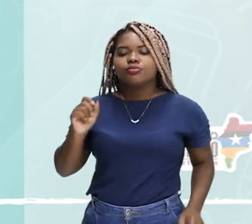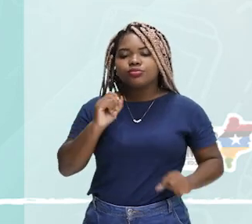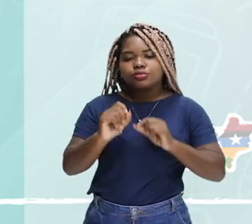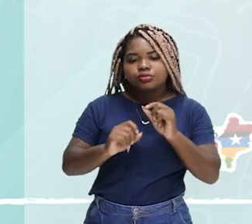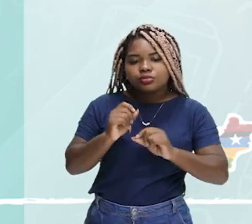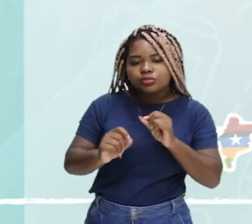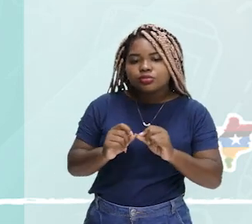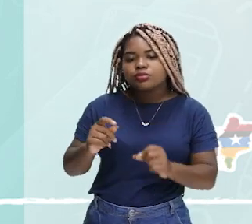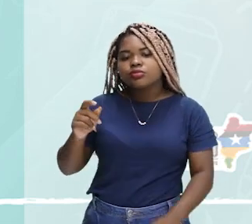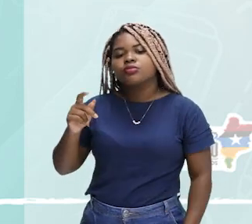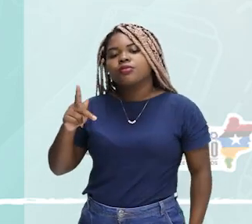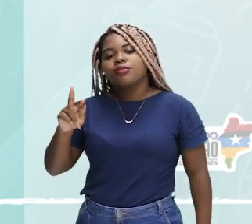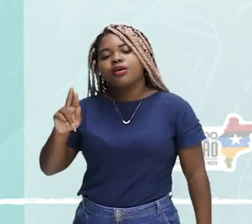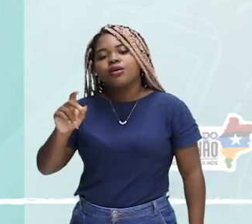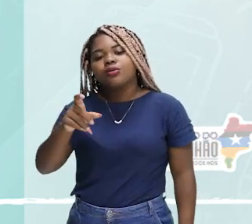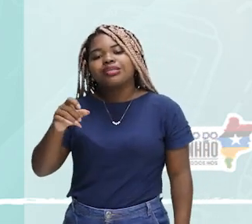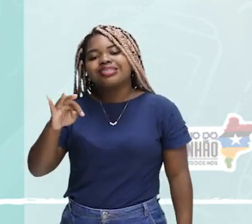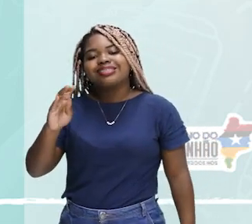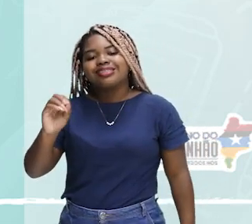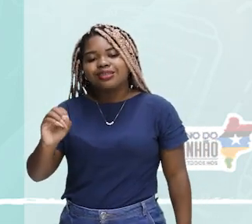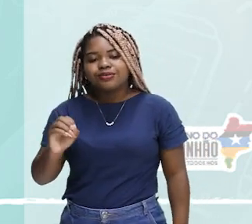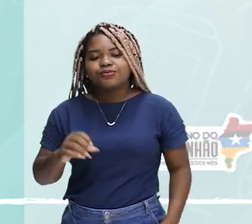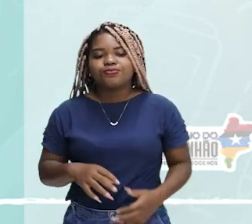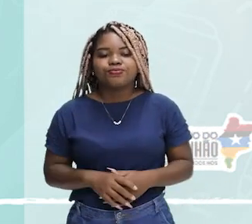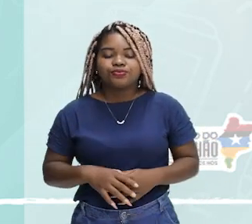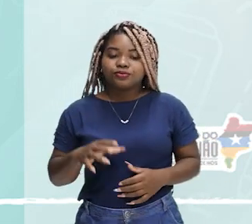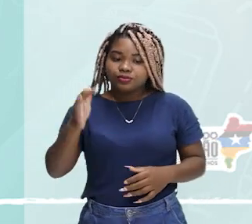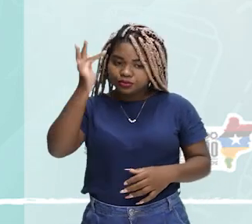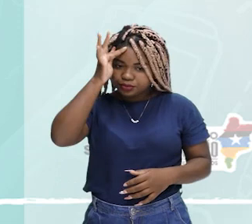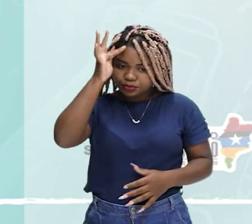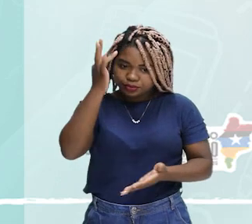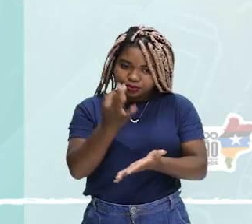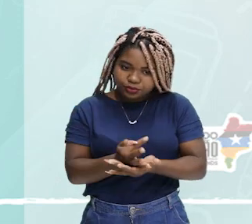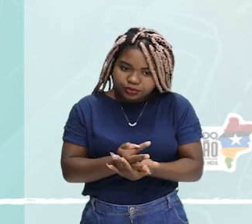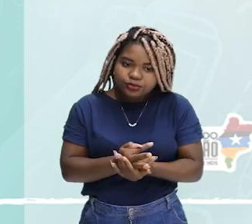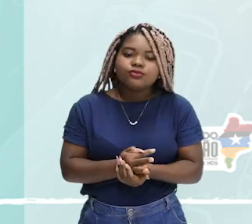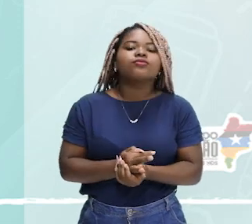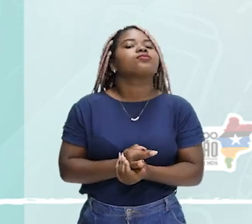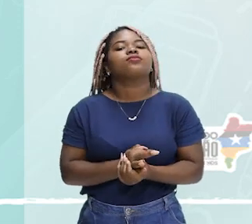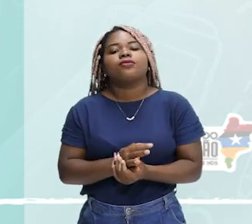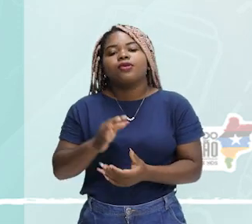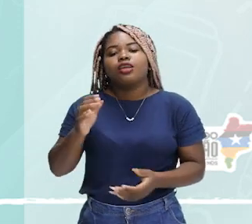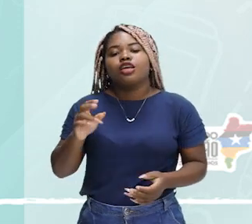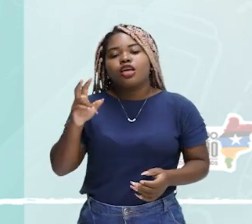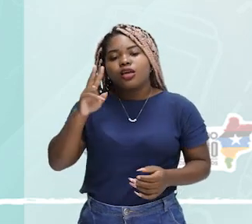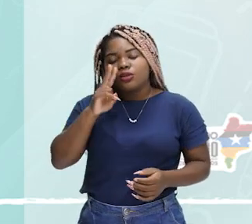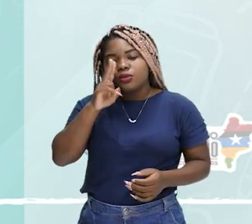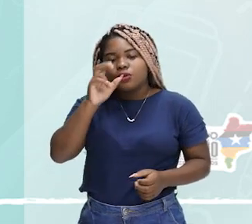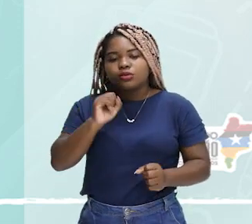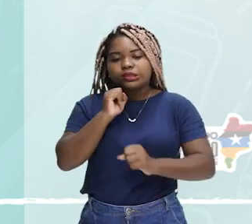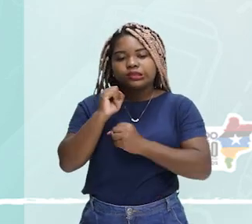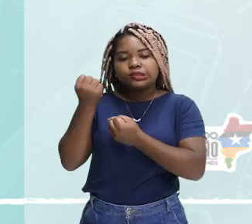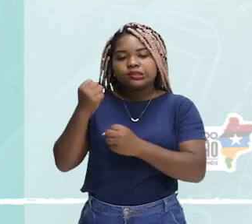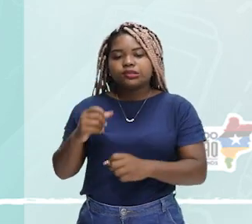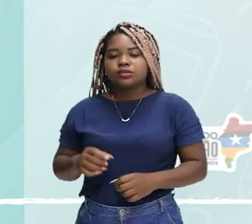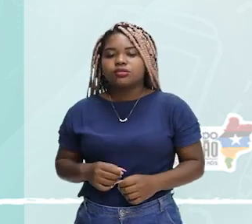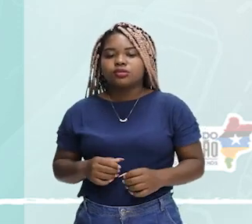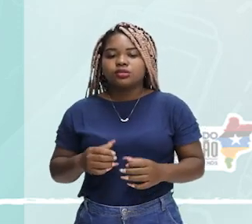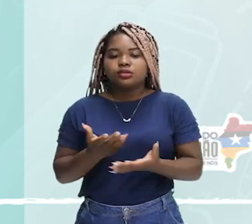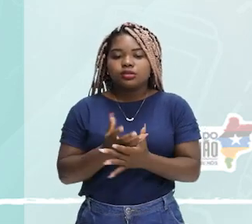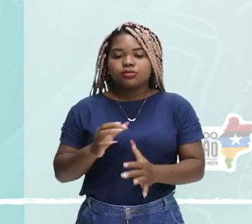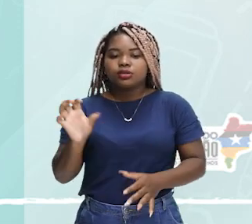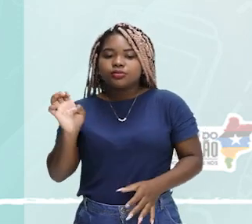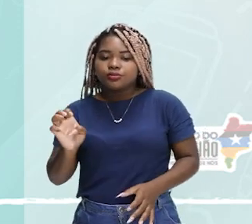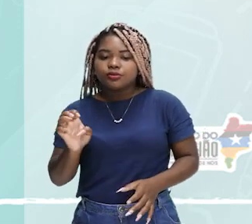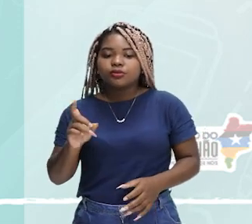uma paroxítona terminada em ia. Fé, acentua-se por se tratar de uma monossílaba tônica terminada em E. E